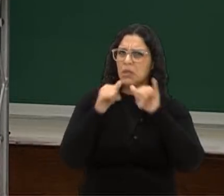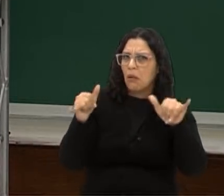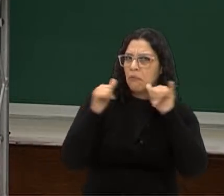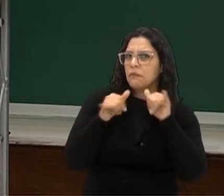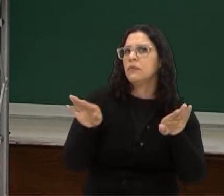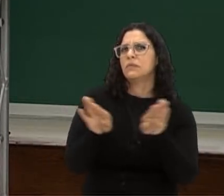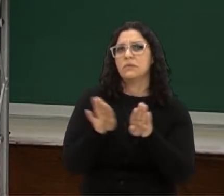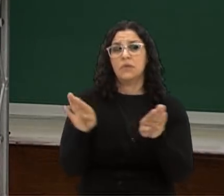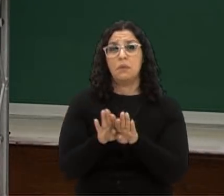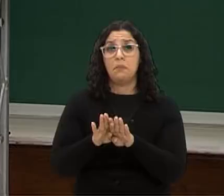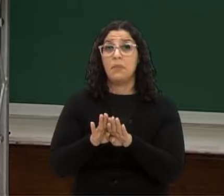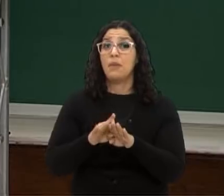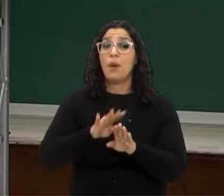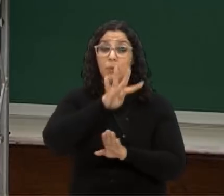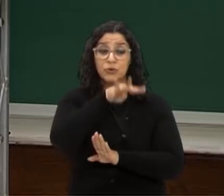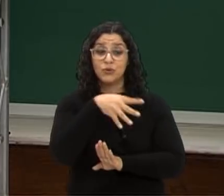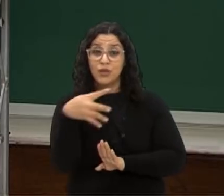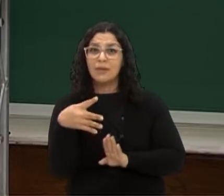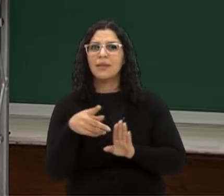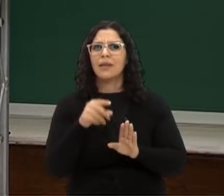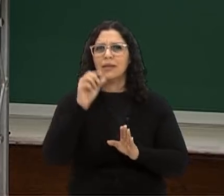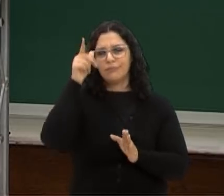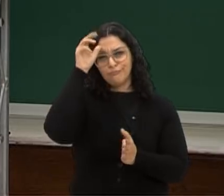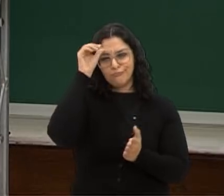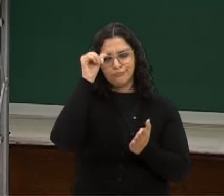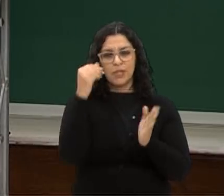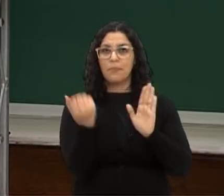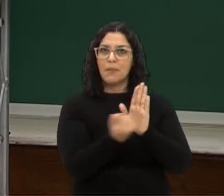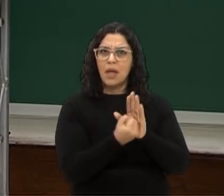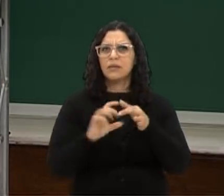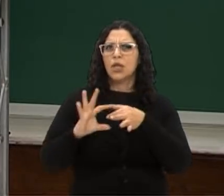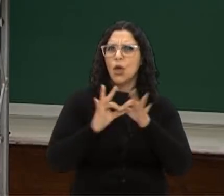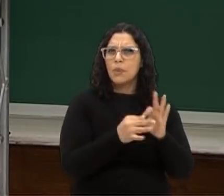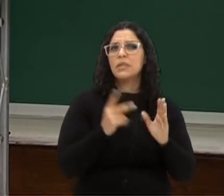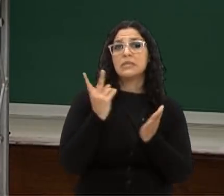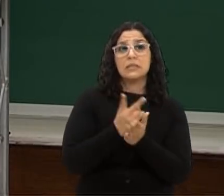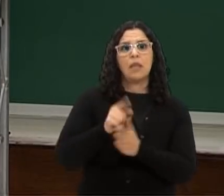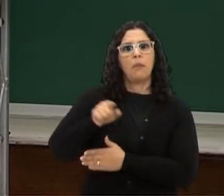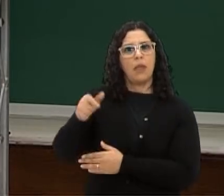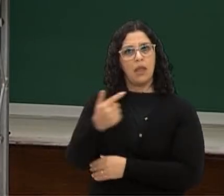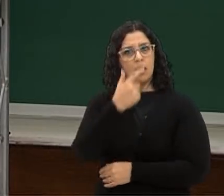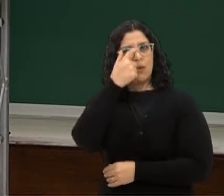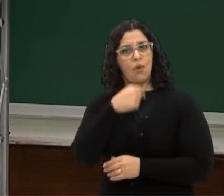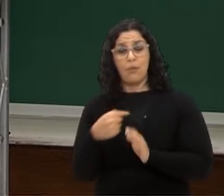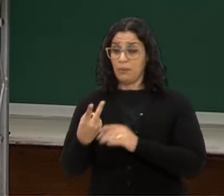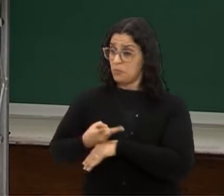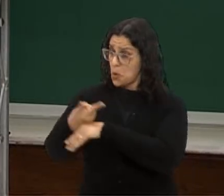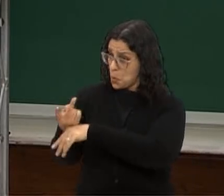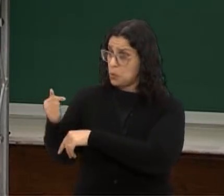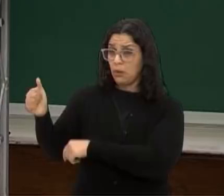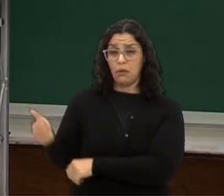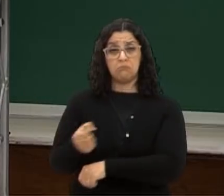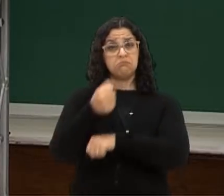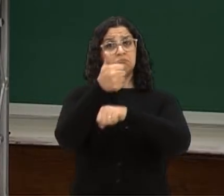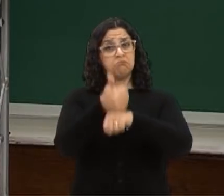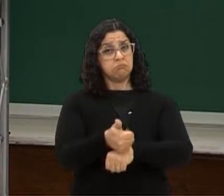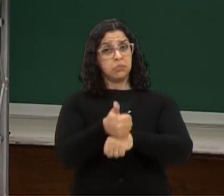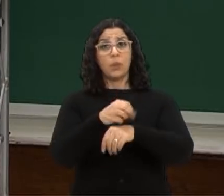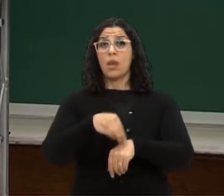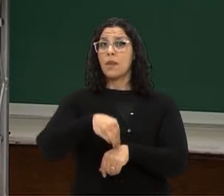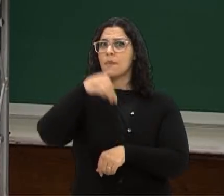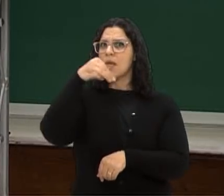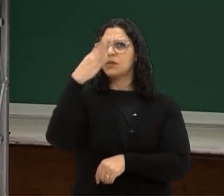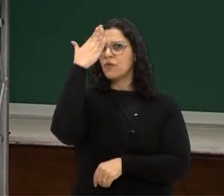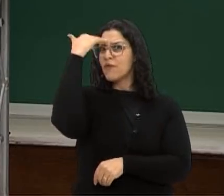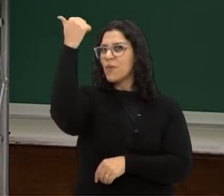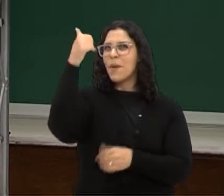propagandas e jogo de xadrez, aberturas de campeonato mundial e Olimpíadas. É sempre ele que é procurado. Então, ele é o Messi, ele é o